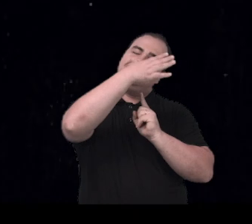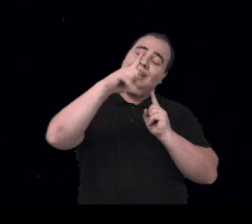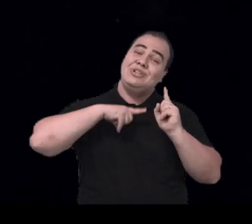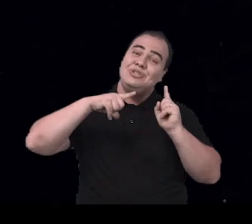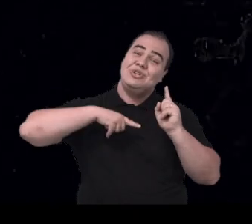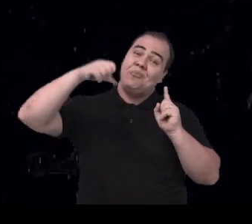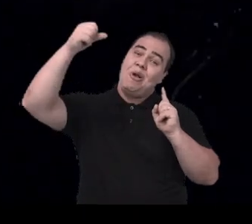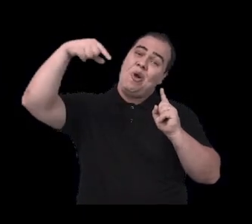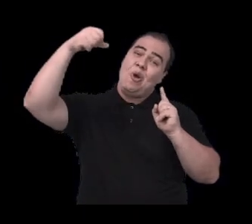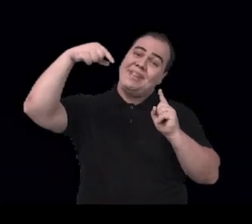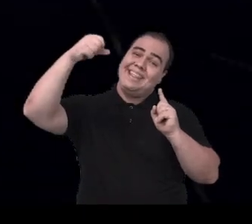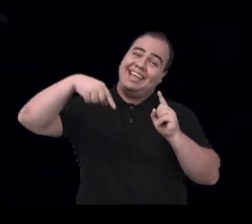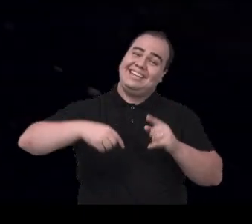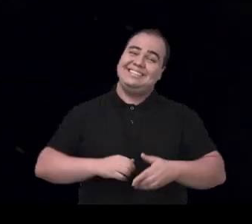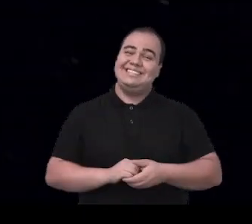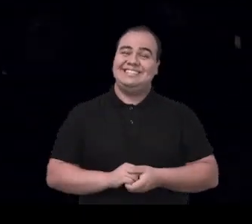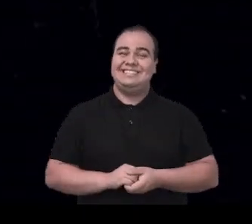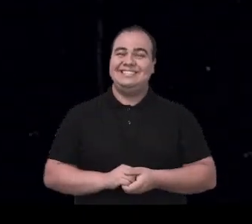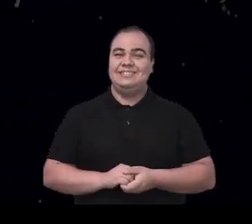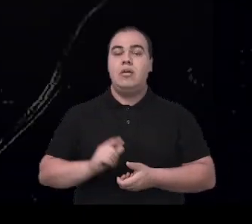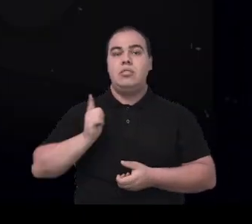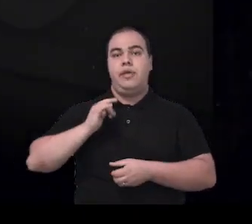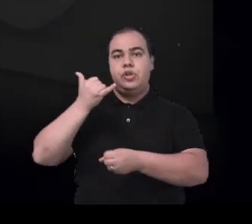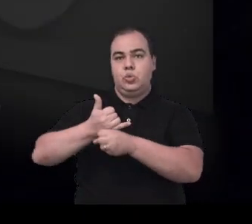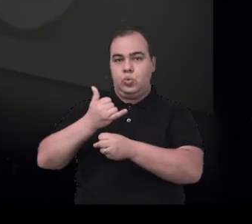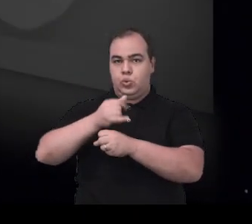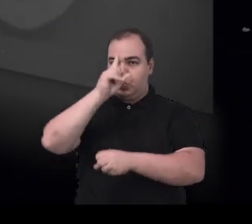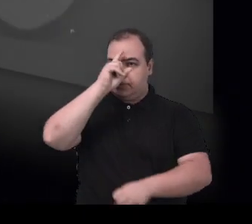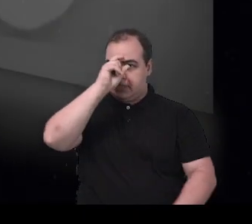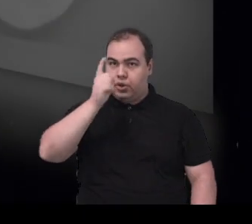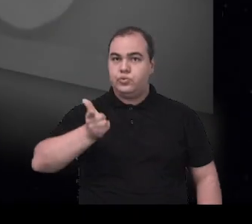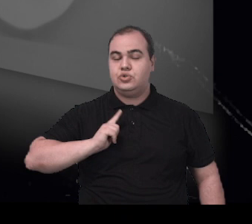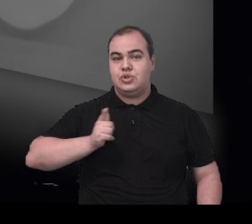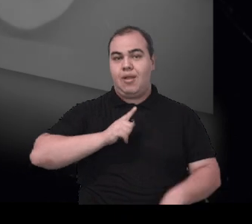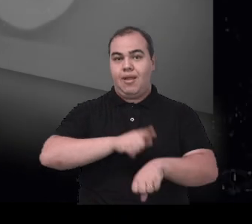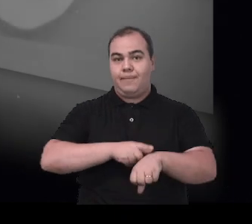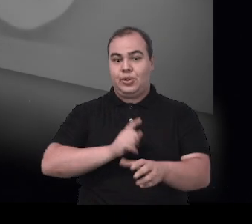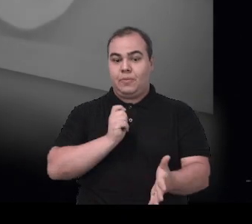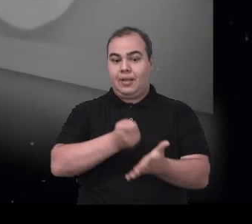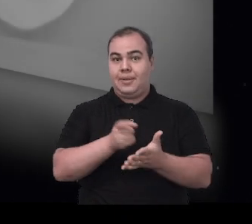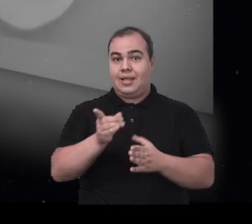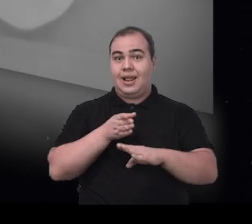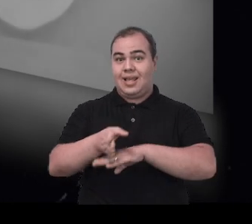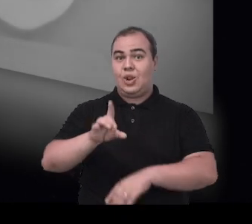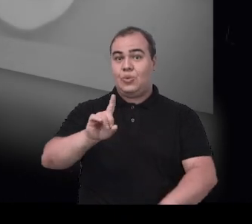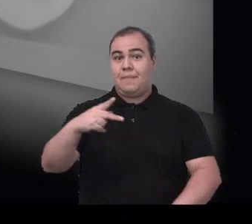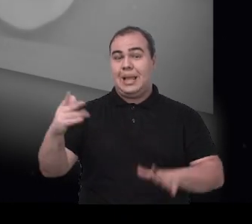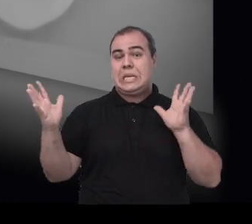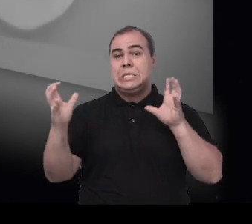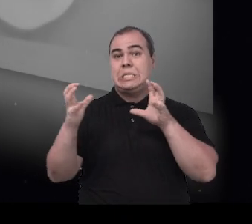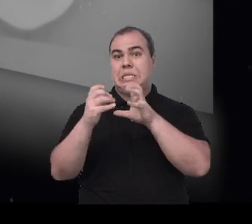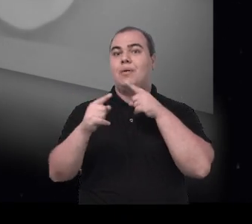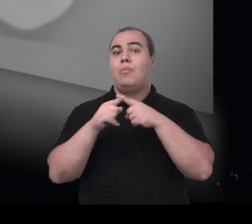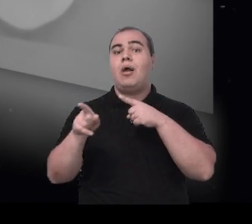tinha uma goteira no telhado. Estava dona do hospital, ela, quando tinha a época do pagamento, ela ia no DP brigar com todo mundo